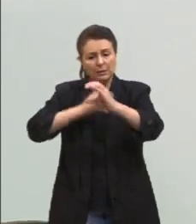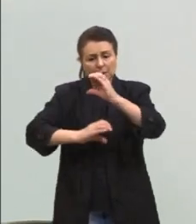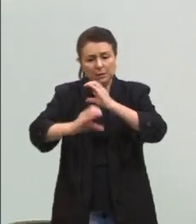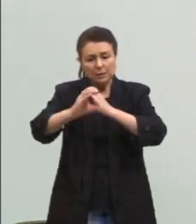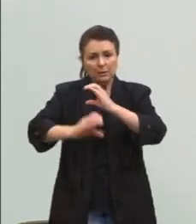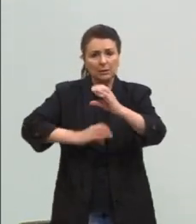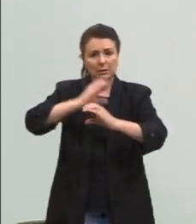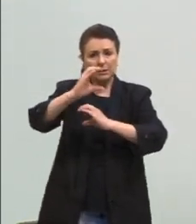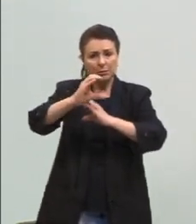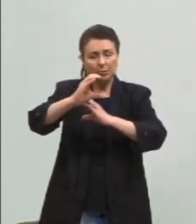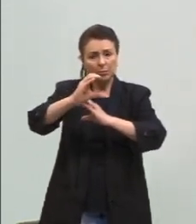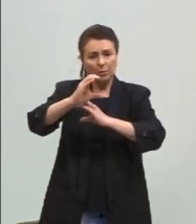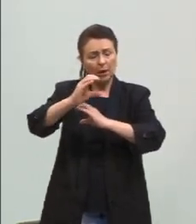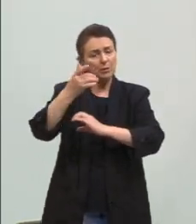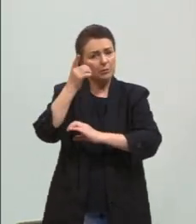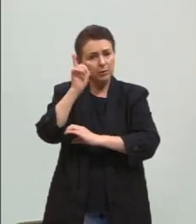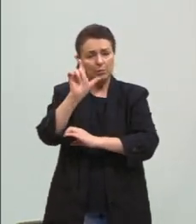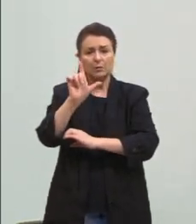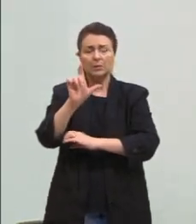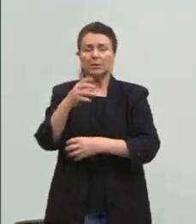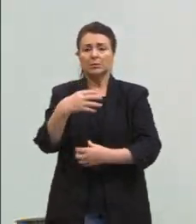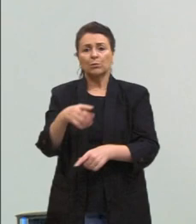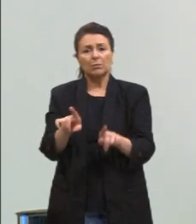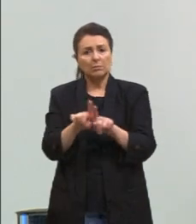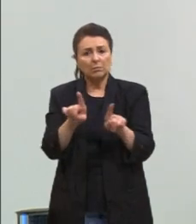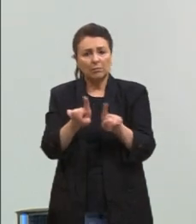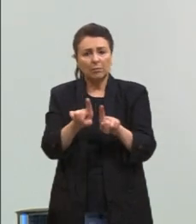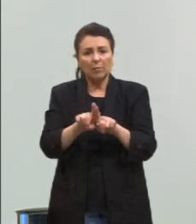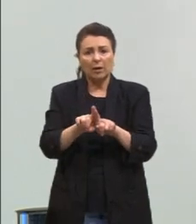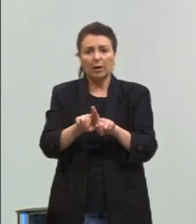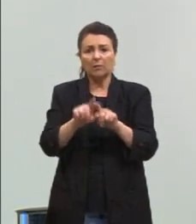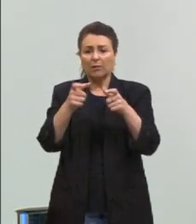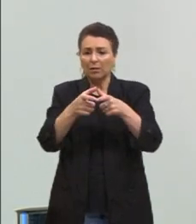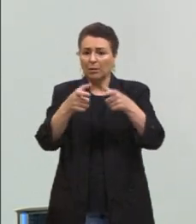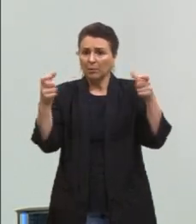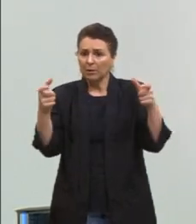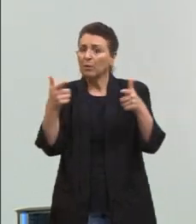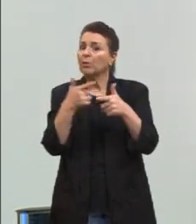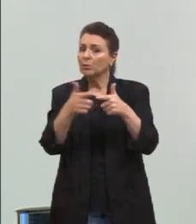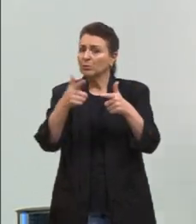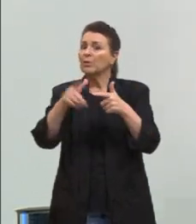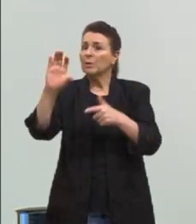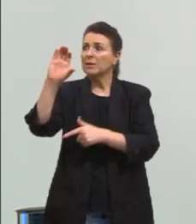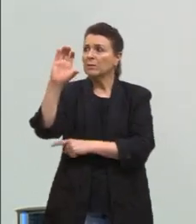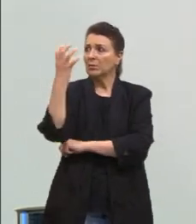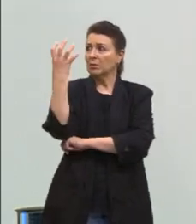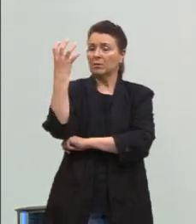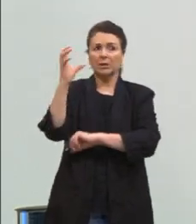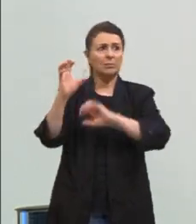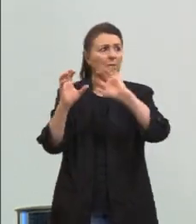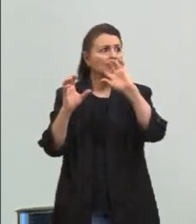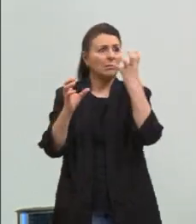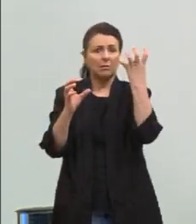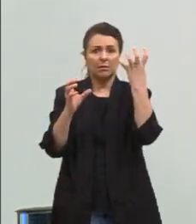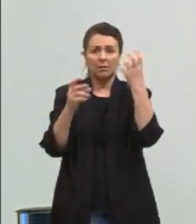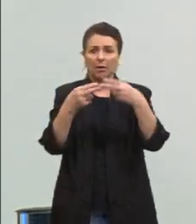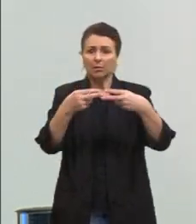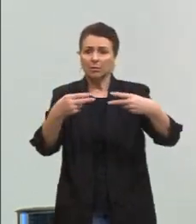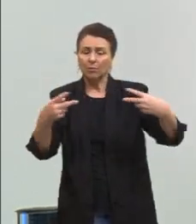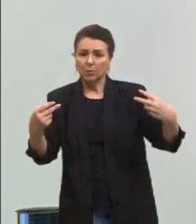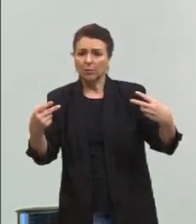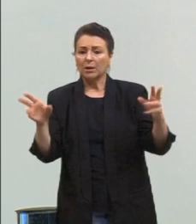vai conseguindo né de certa maneira intensificando né os problemas climáticos as questões de